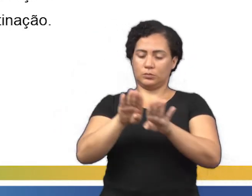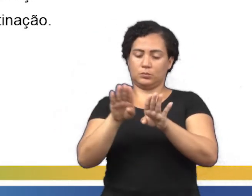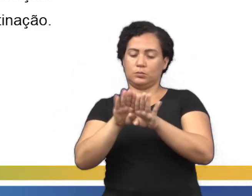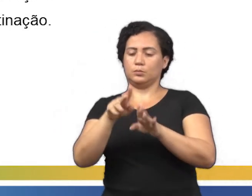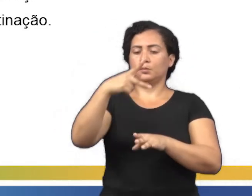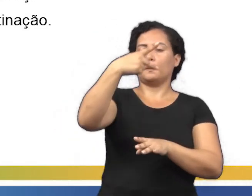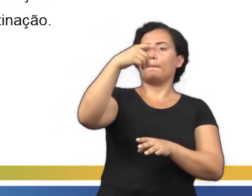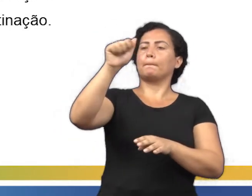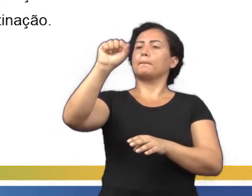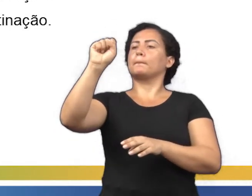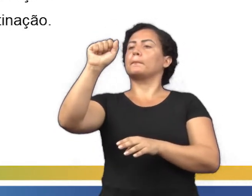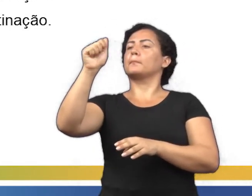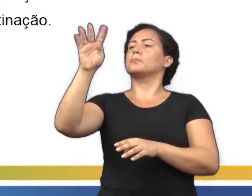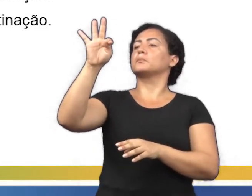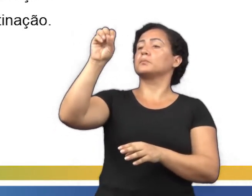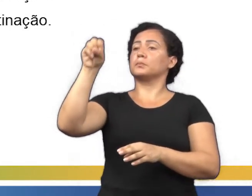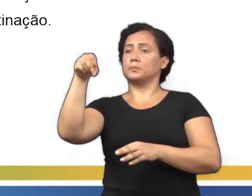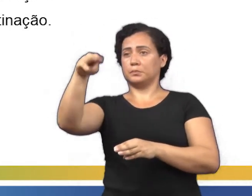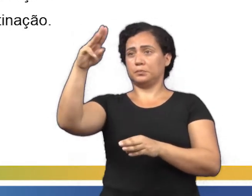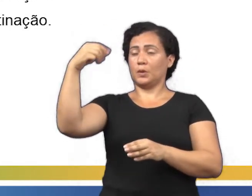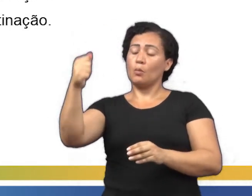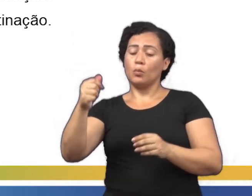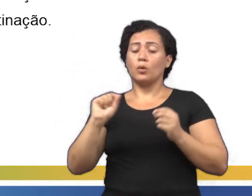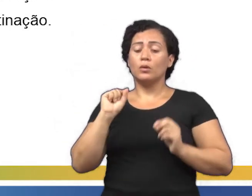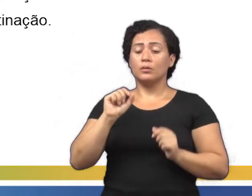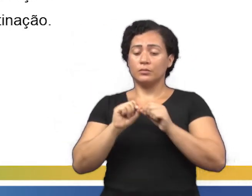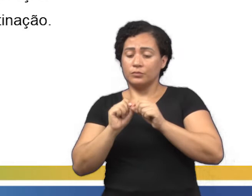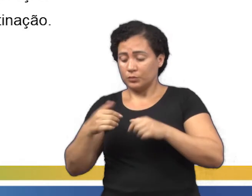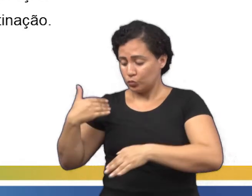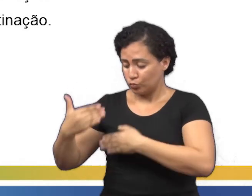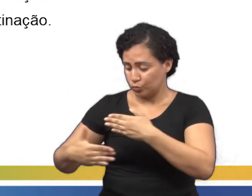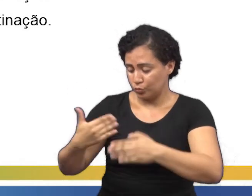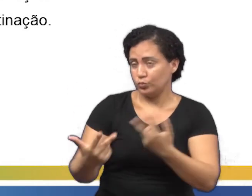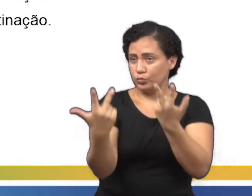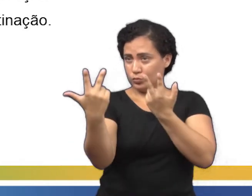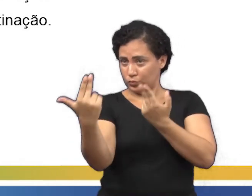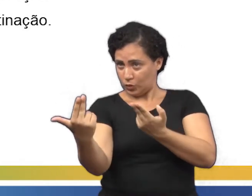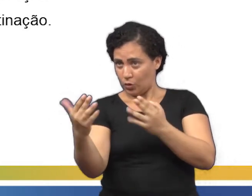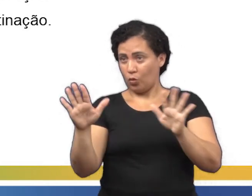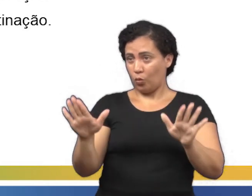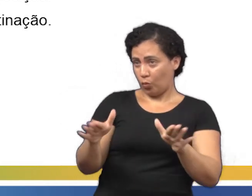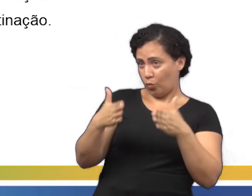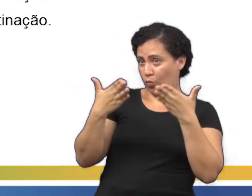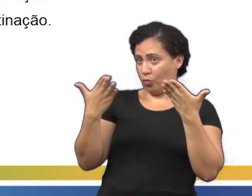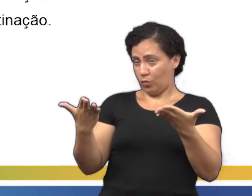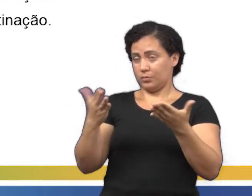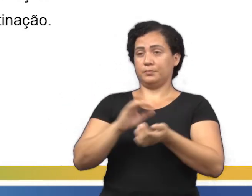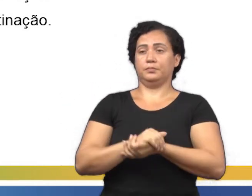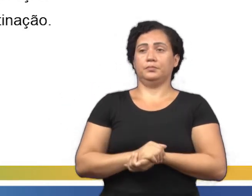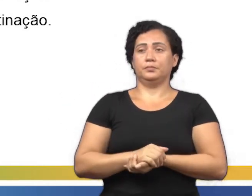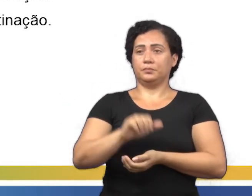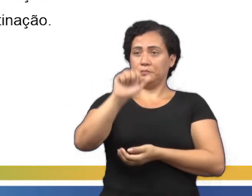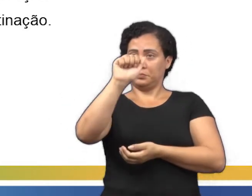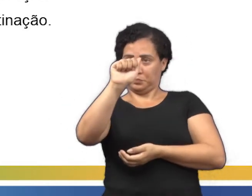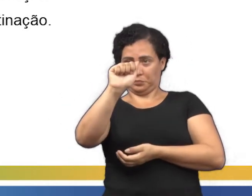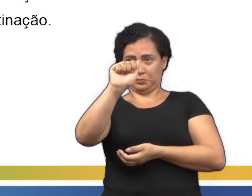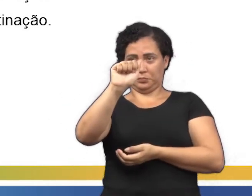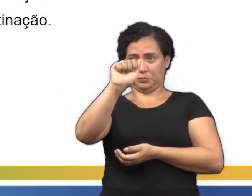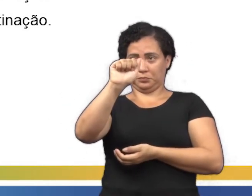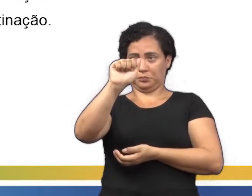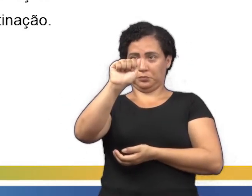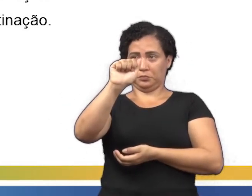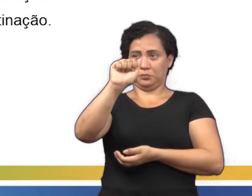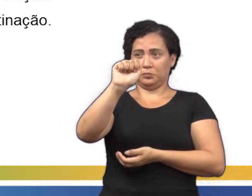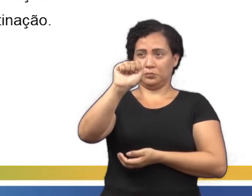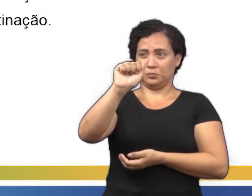tempo. Então, essas duas palavras, elas são formadas pelo mesmo processo. Vamos conferir quais são? Letra A.